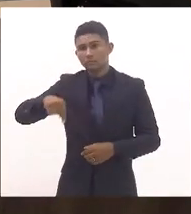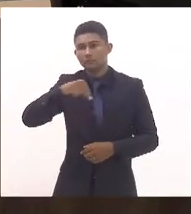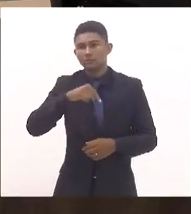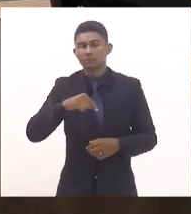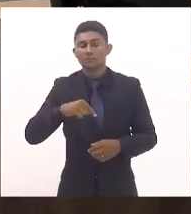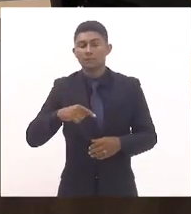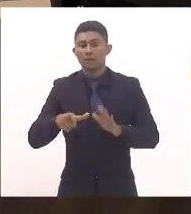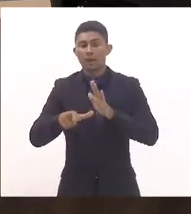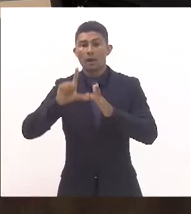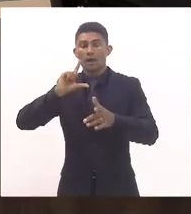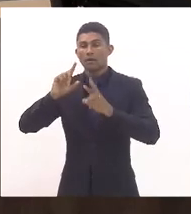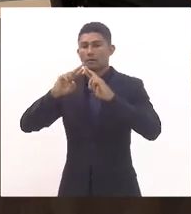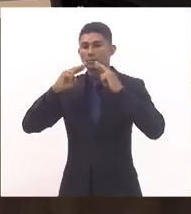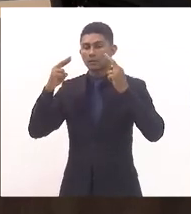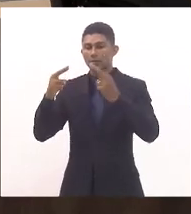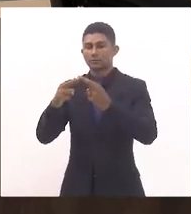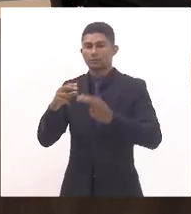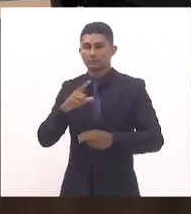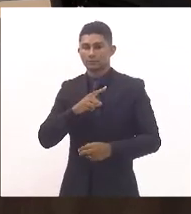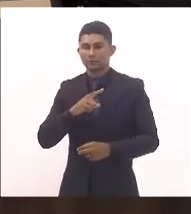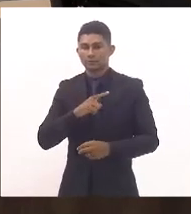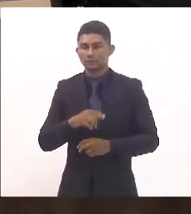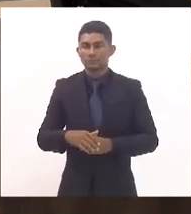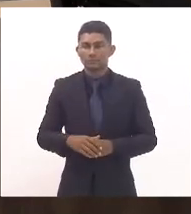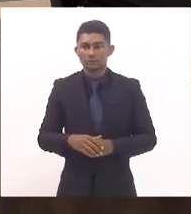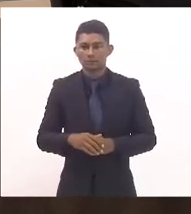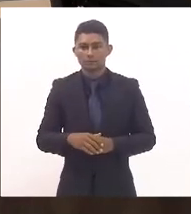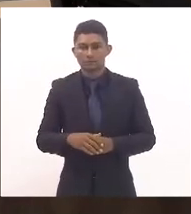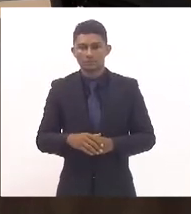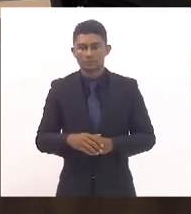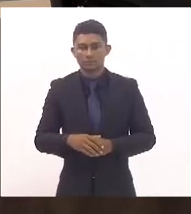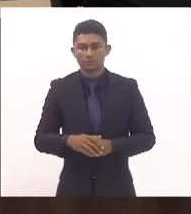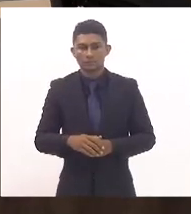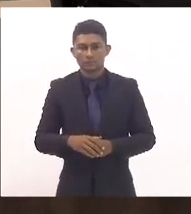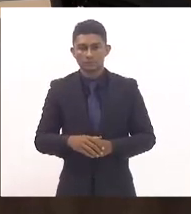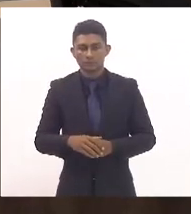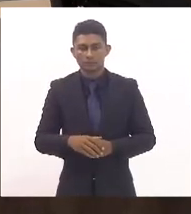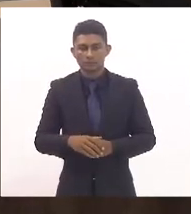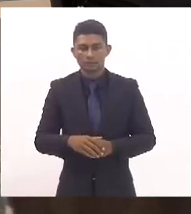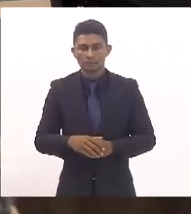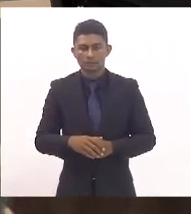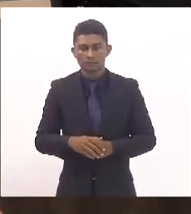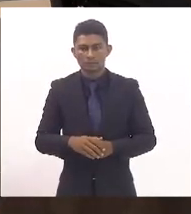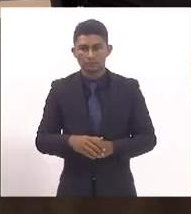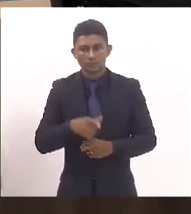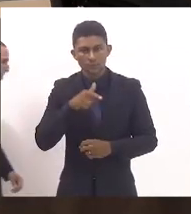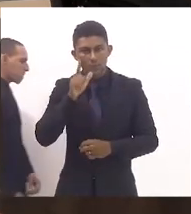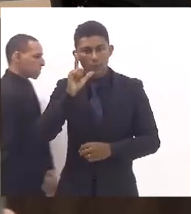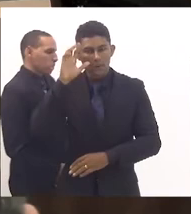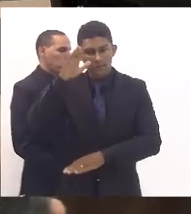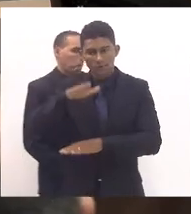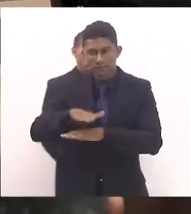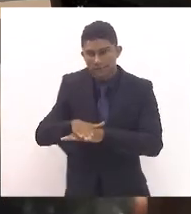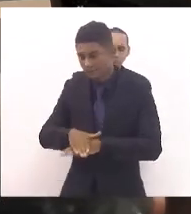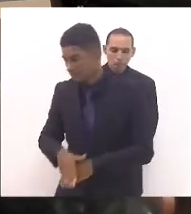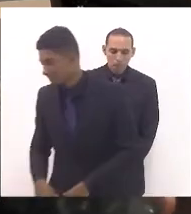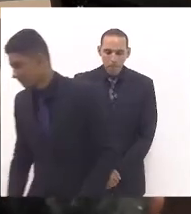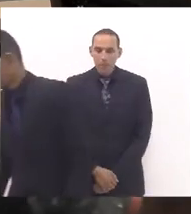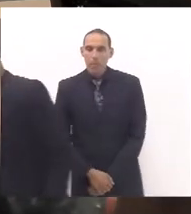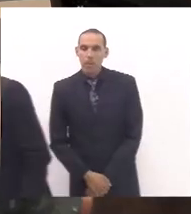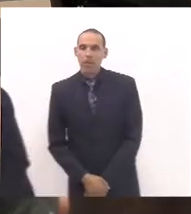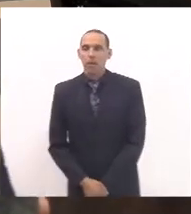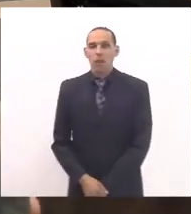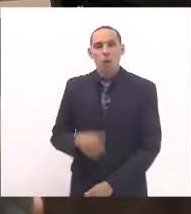audiência pública no final da noite, da tarde de ontem, início da noite